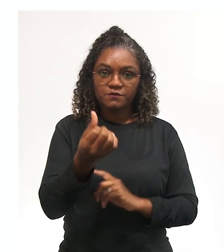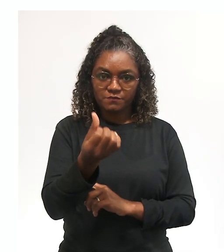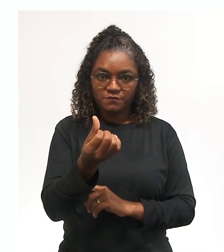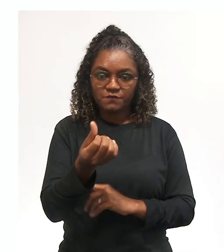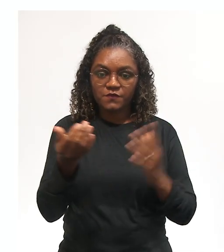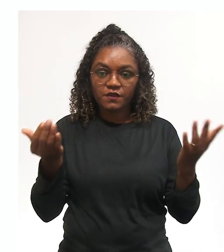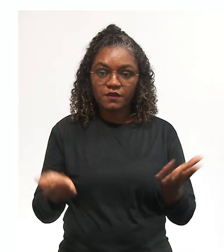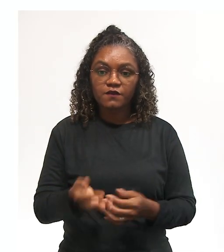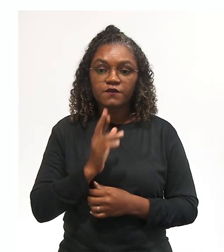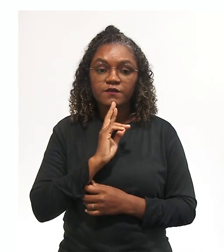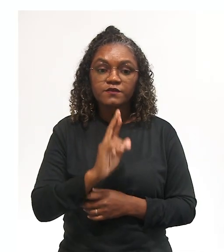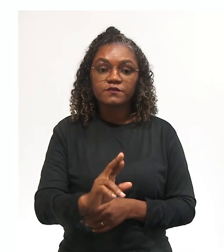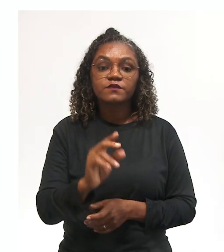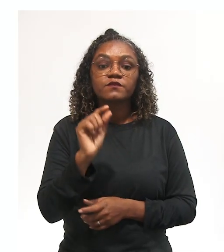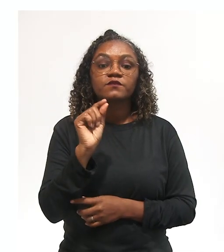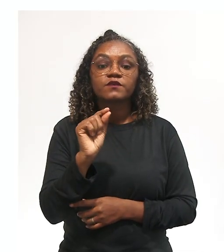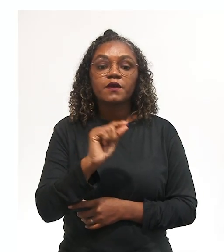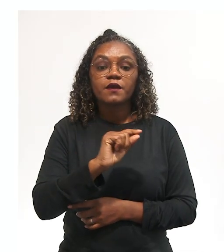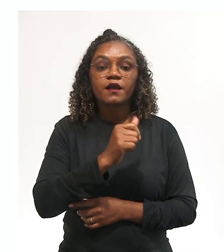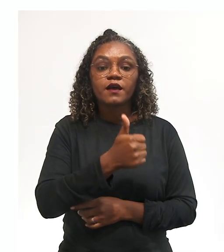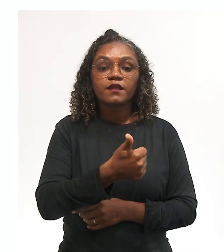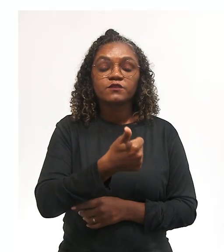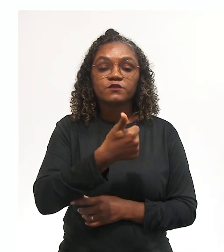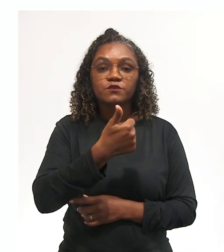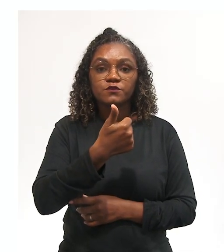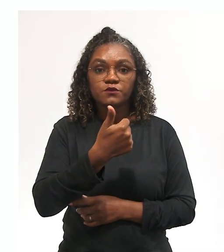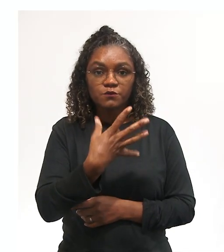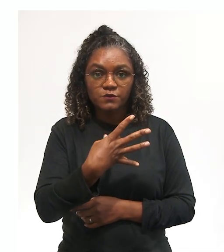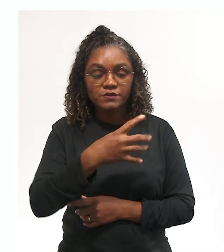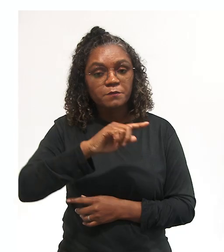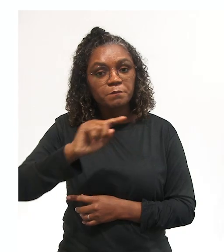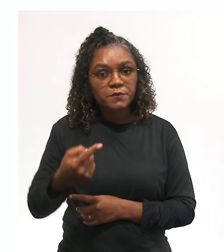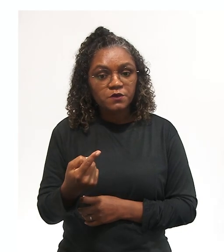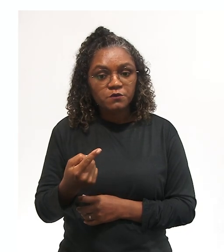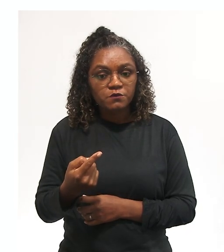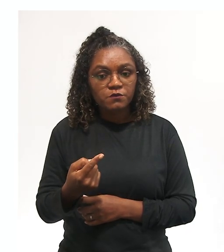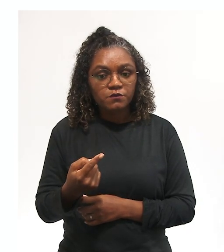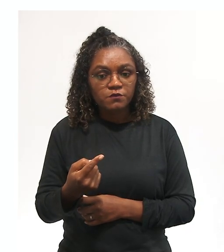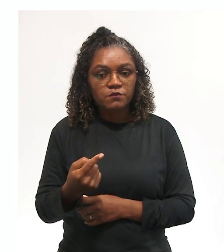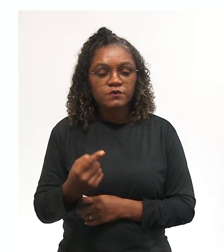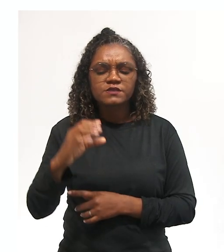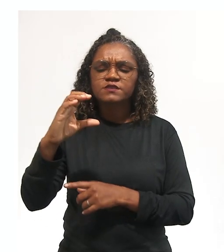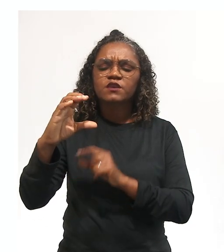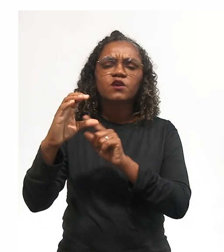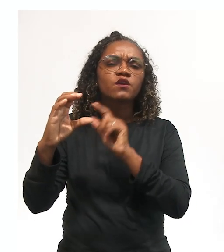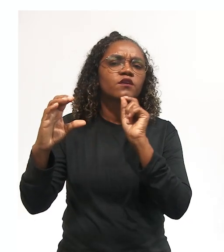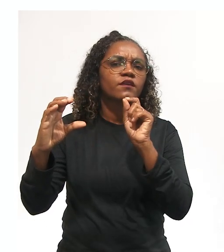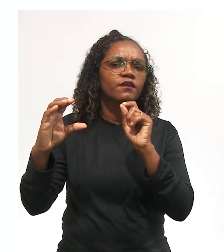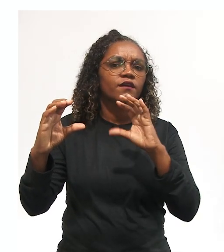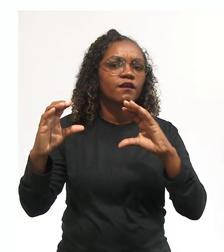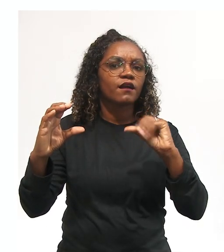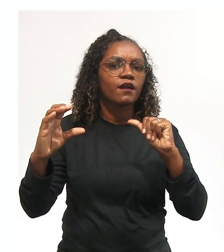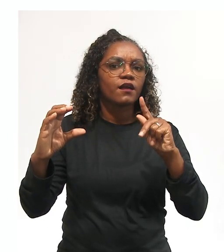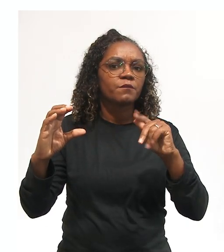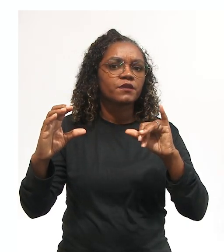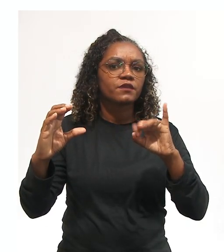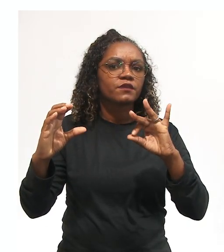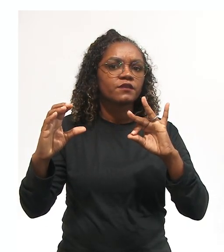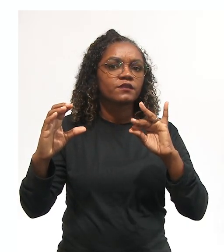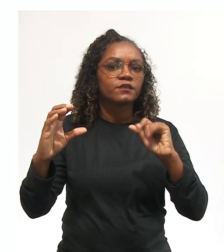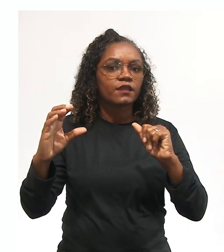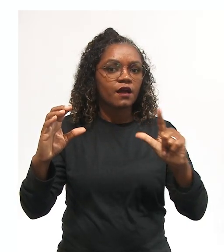Resulta no montante de 14.000. C é sempre para nós o capital.